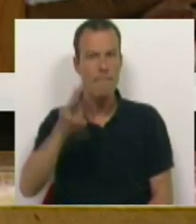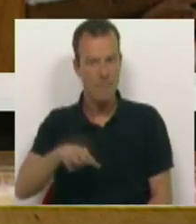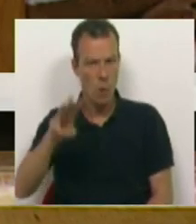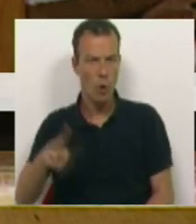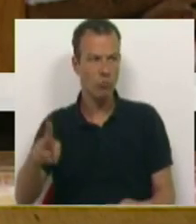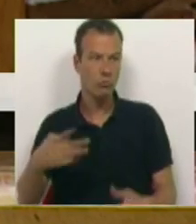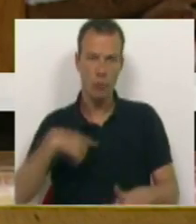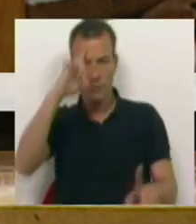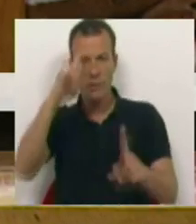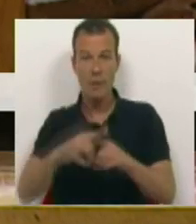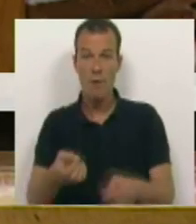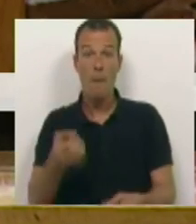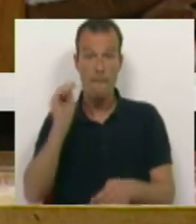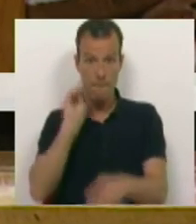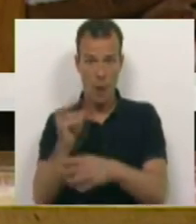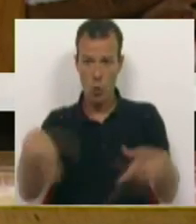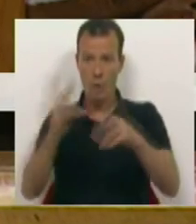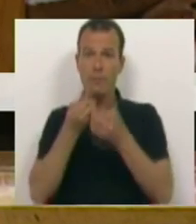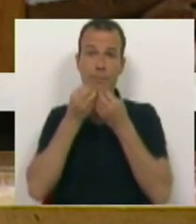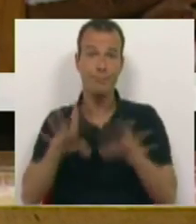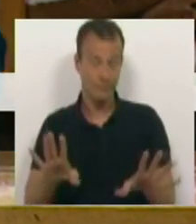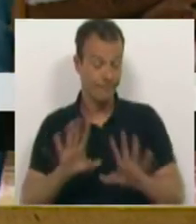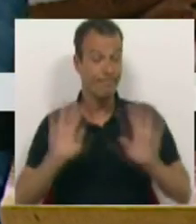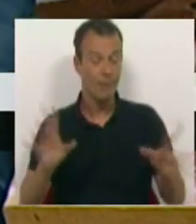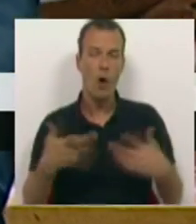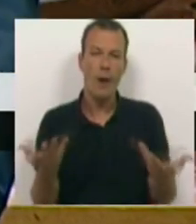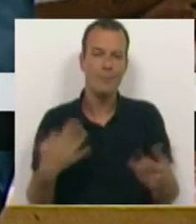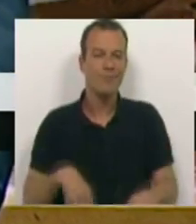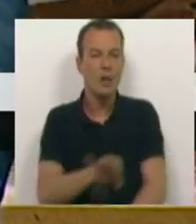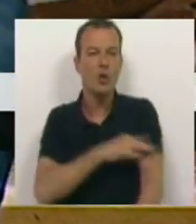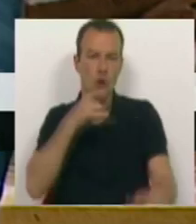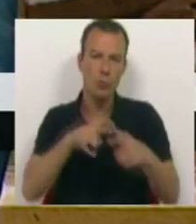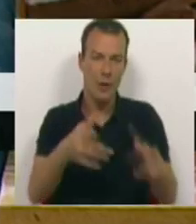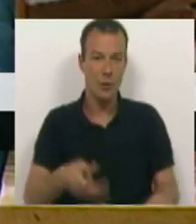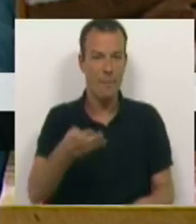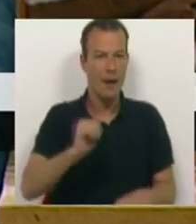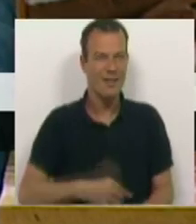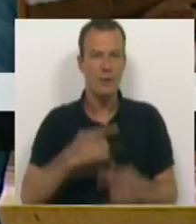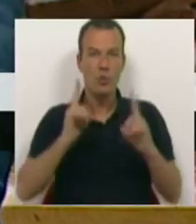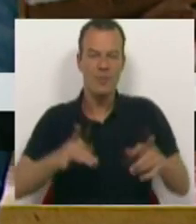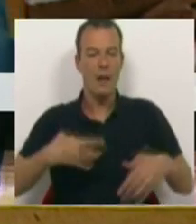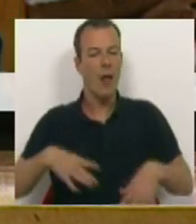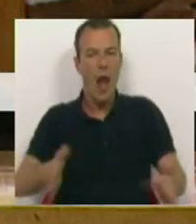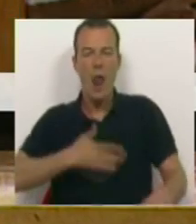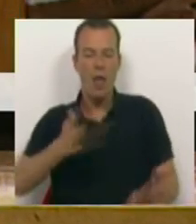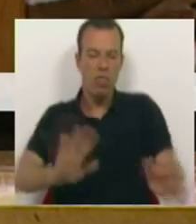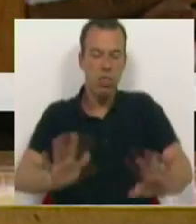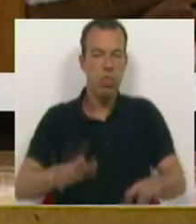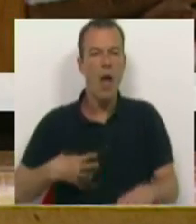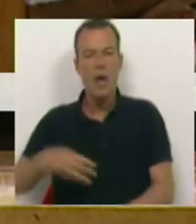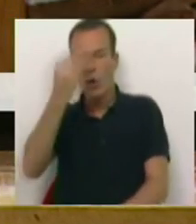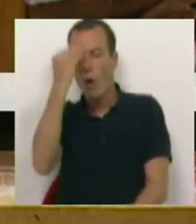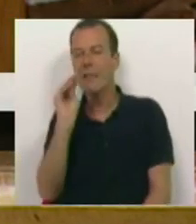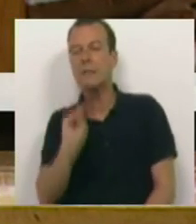banco nenhum. E não vale a pena, senhores deputados do Partido Socialista, entrar em negação e quererem convencer